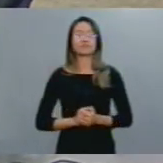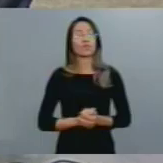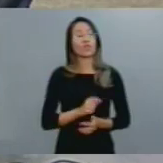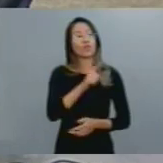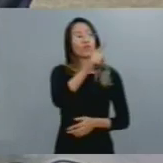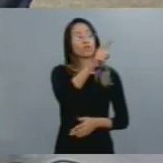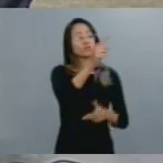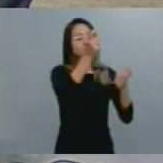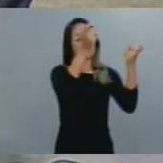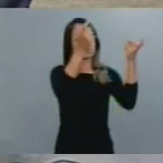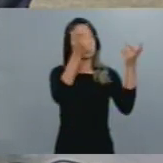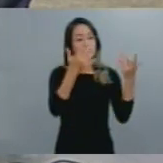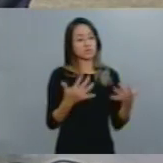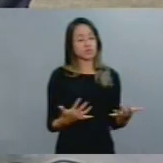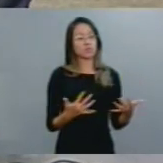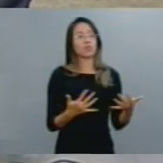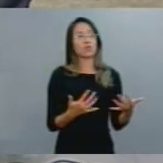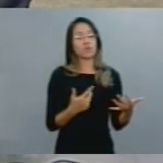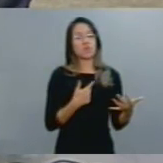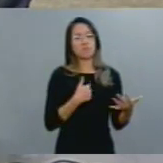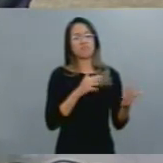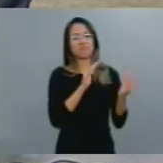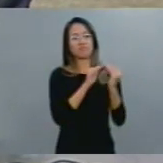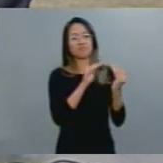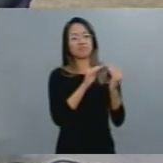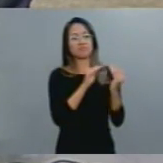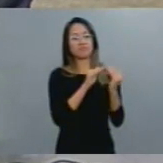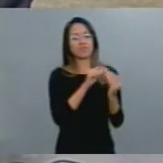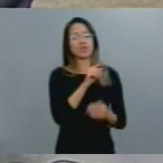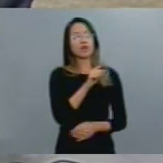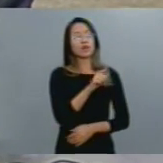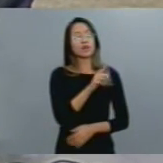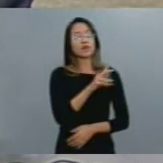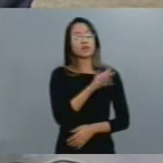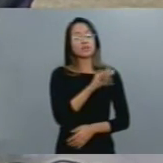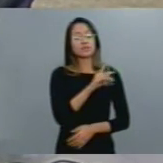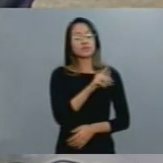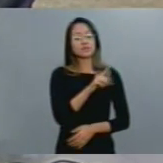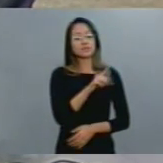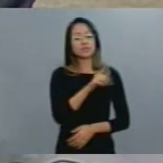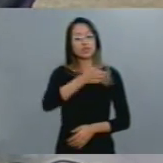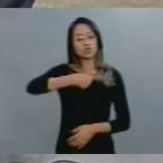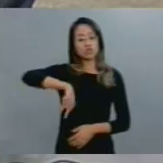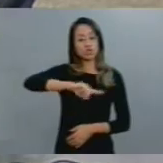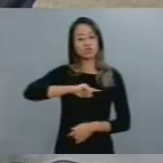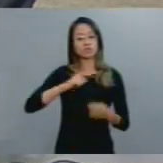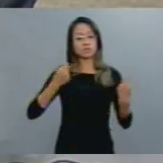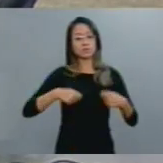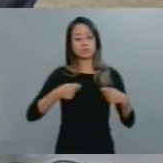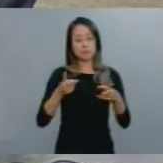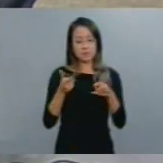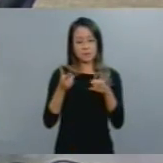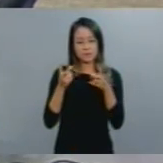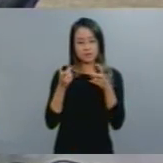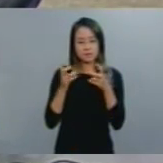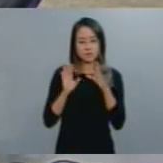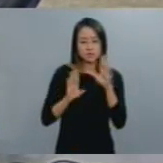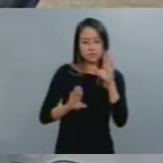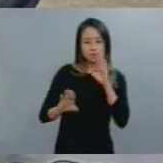foi para mim, muito feliz quando coloca que nós temos que observar com